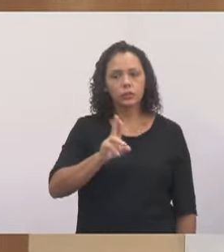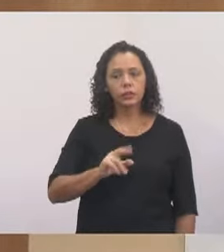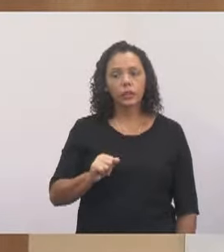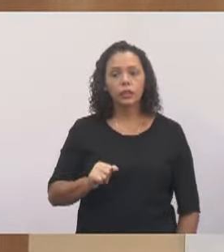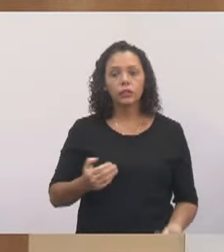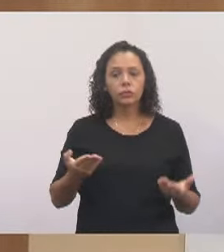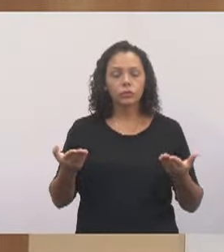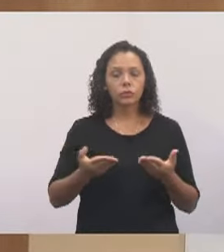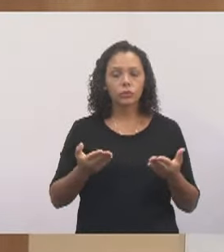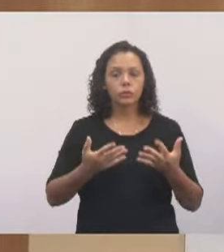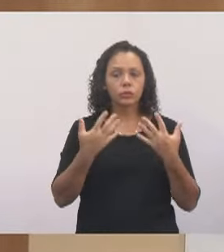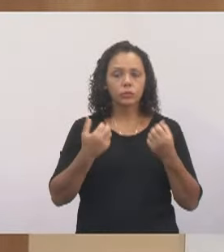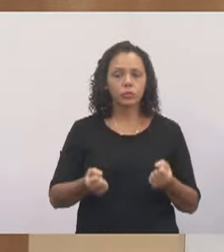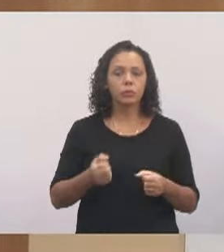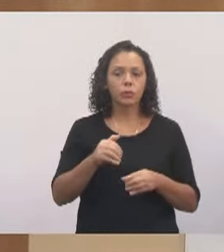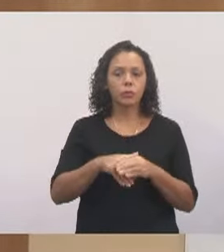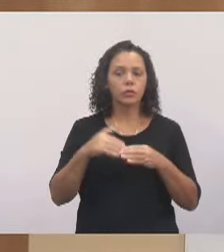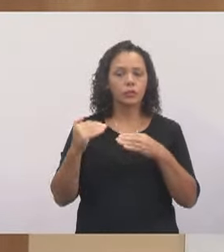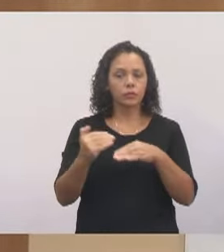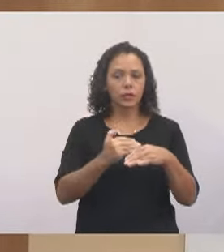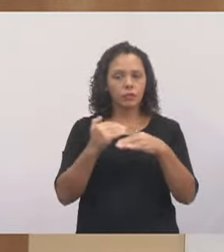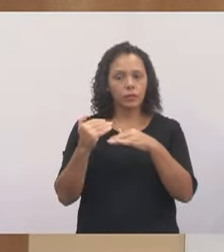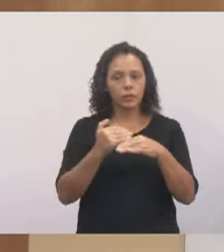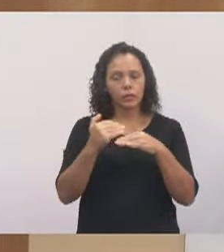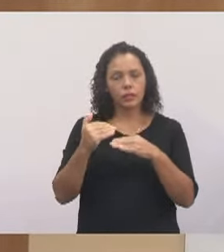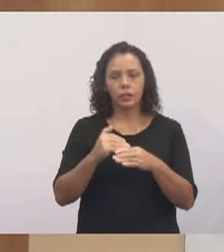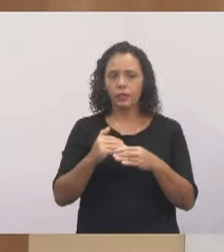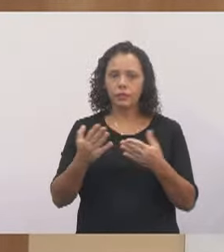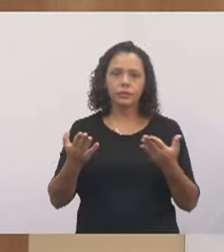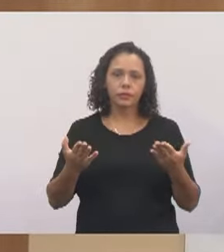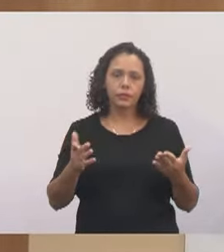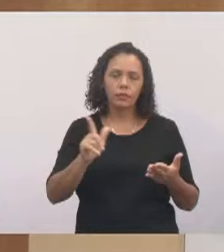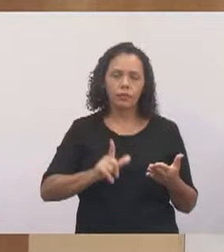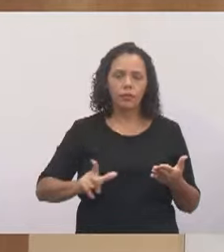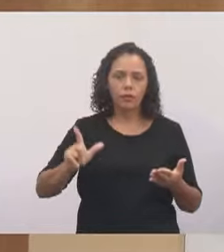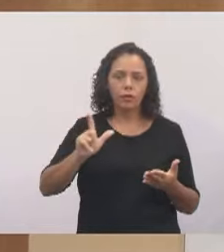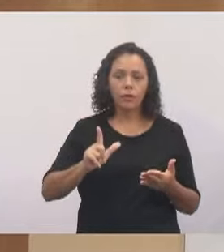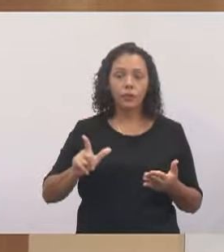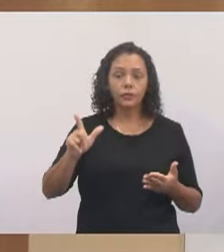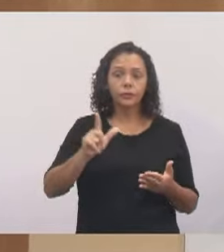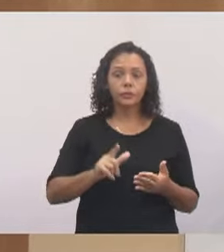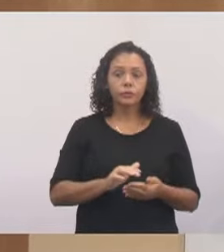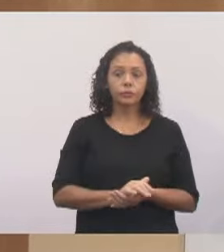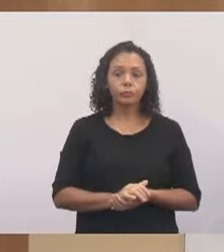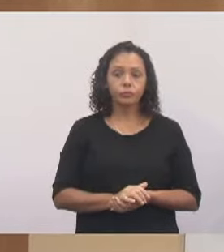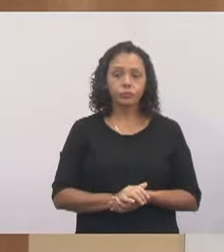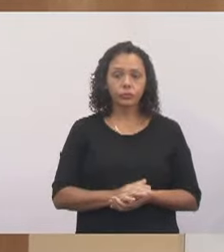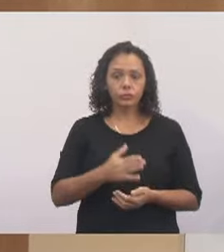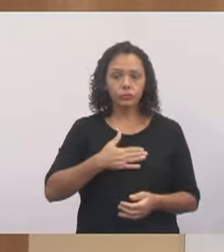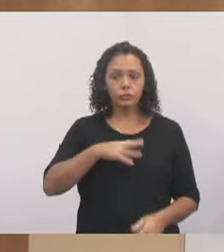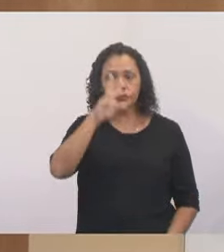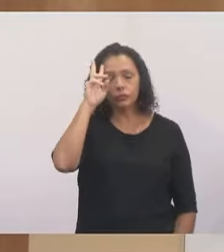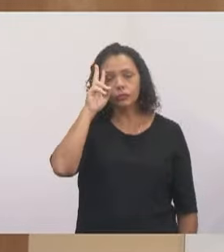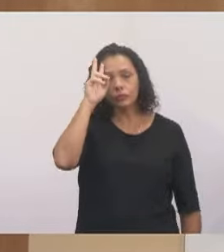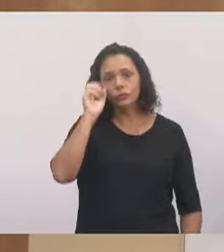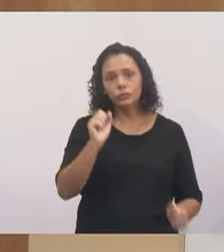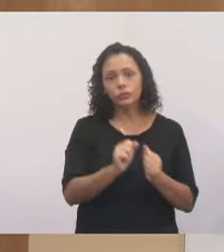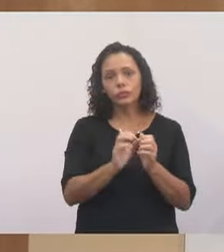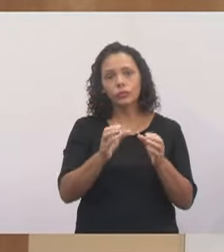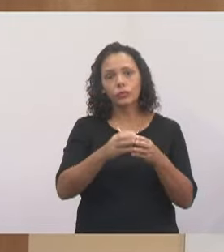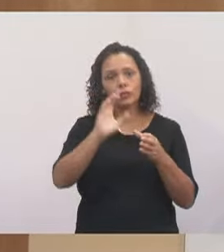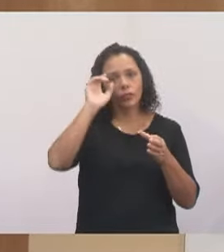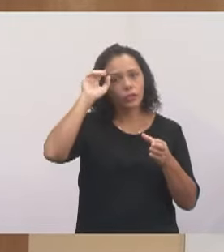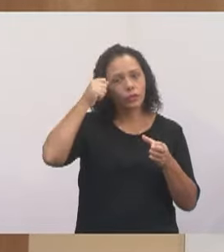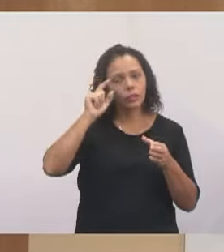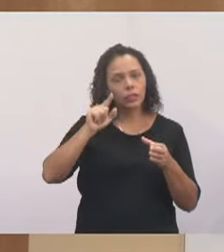hoje. Obviamente, serei favorável, não tem porquê, nem, né? E é isso. Minha história com o Ponte Preta é essa.